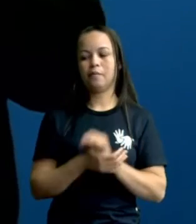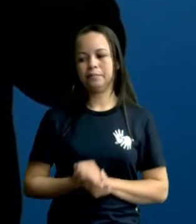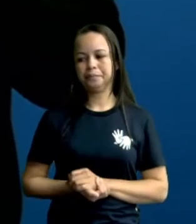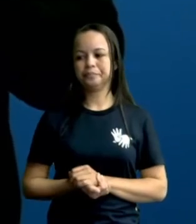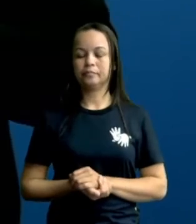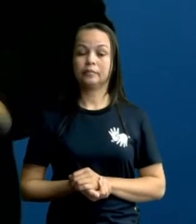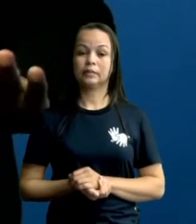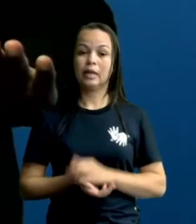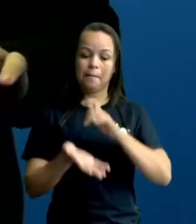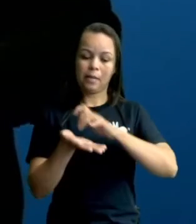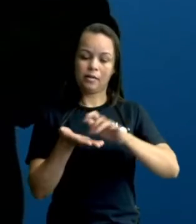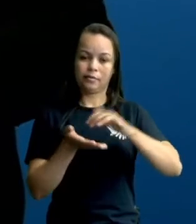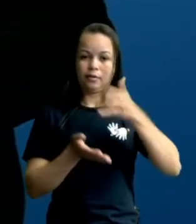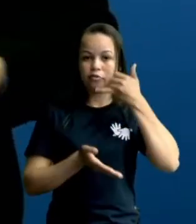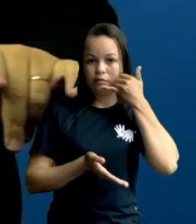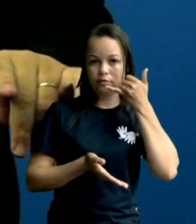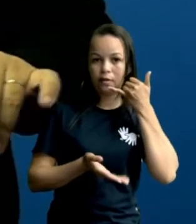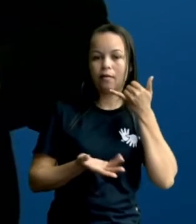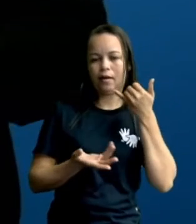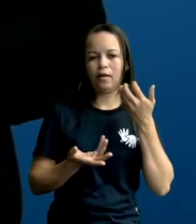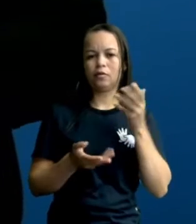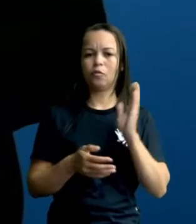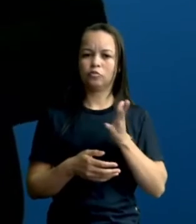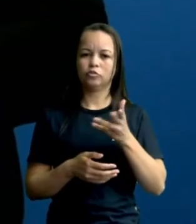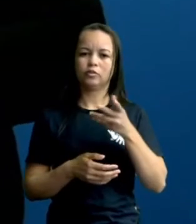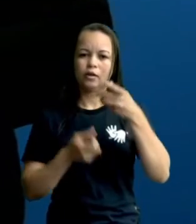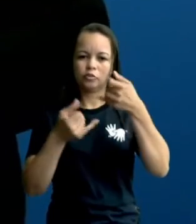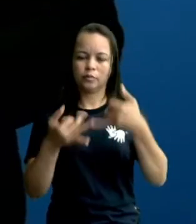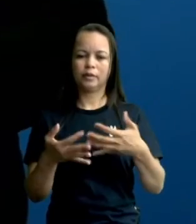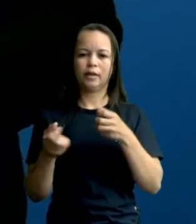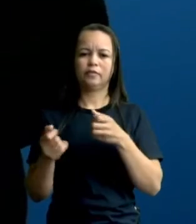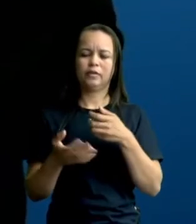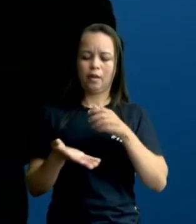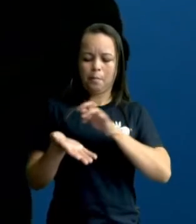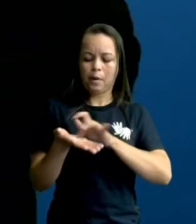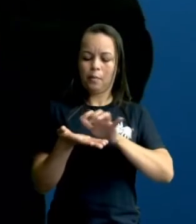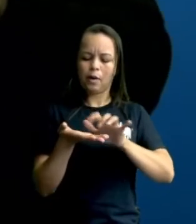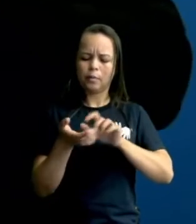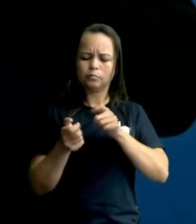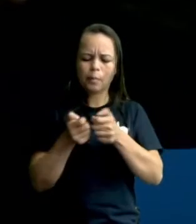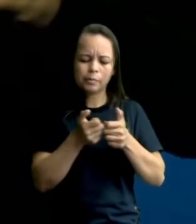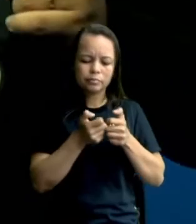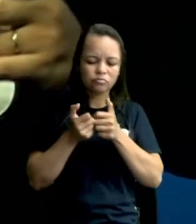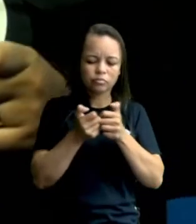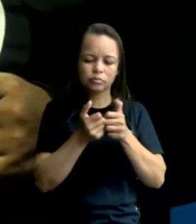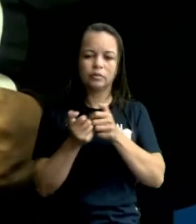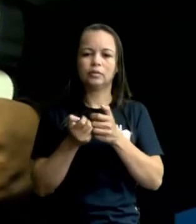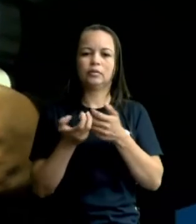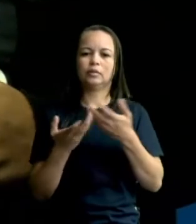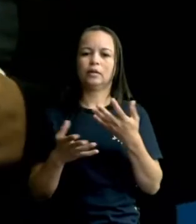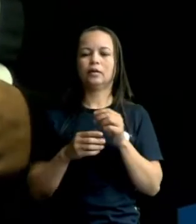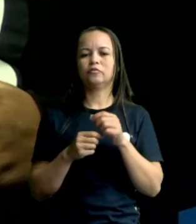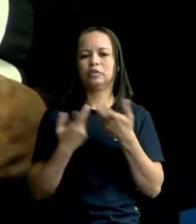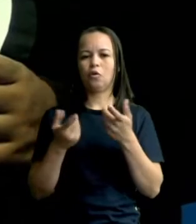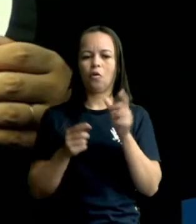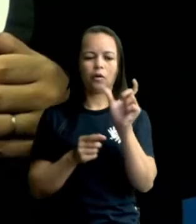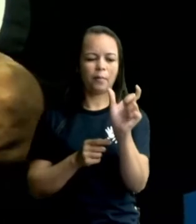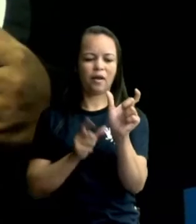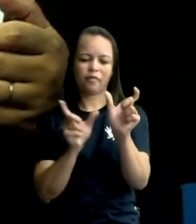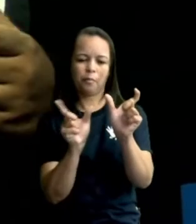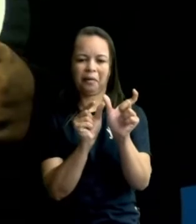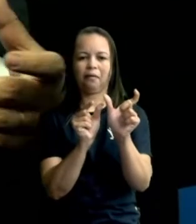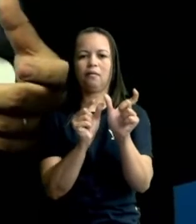celular, como eu falei antes, aqui muito utilizadas devido à rapidez com que você tecla. Às vezes você coloca uma abreviação,